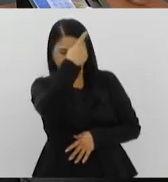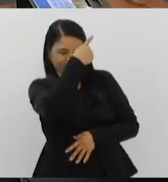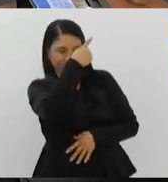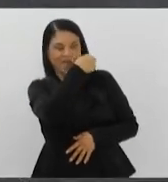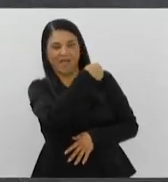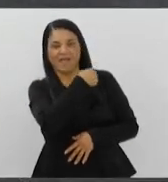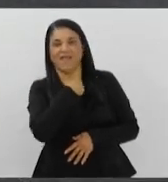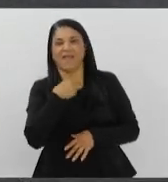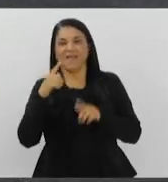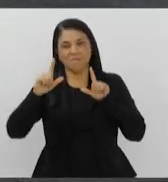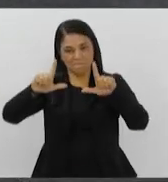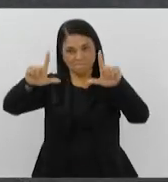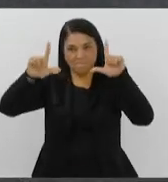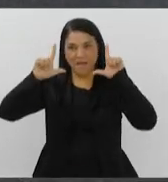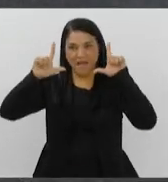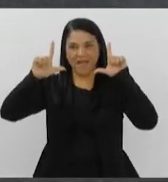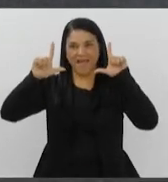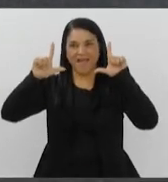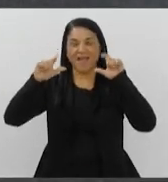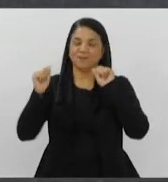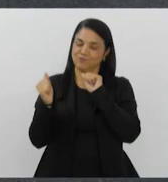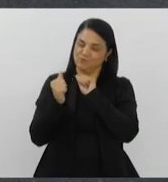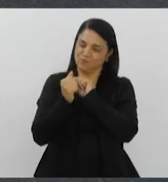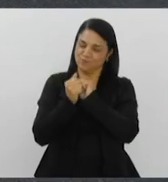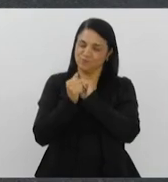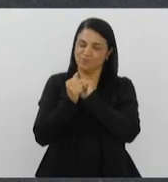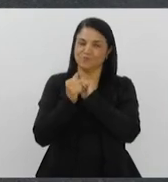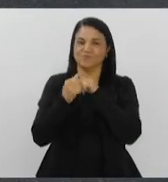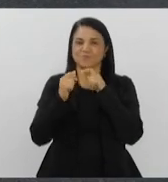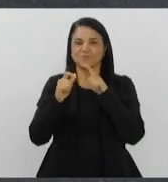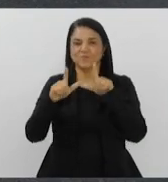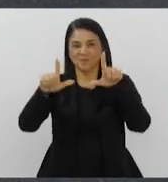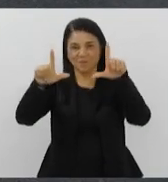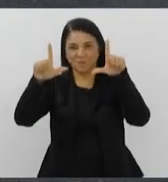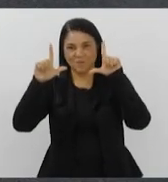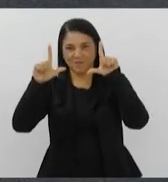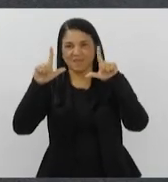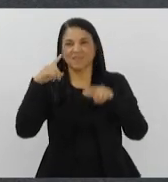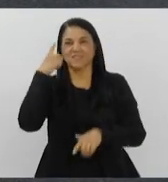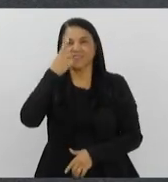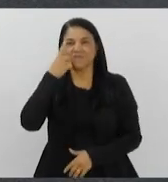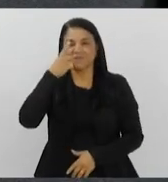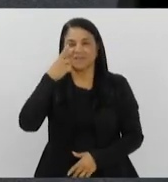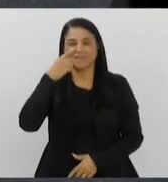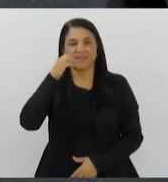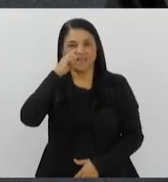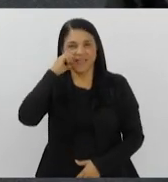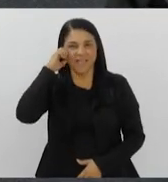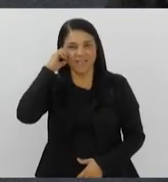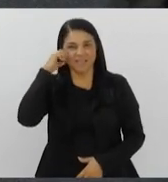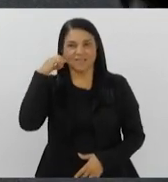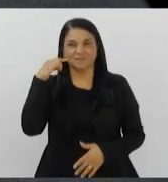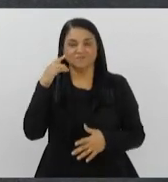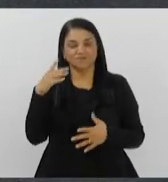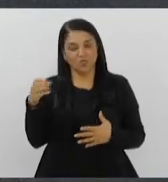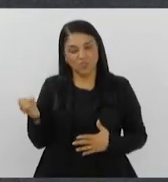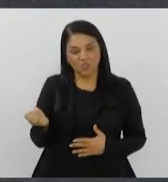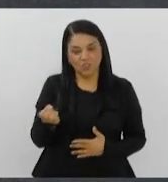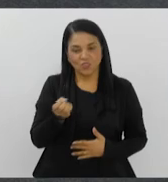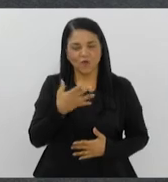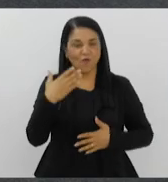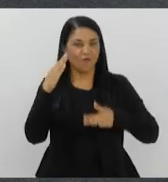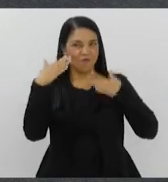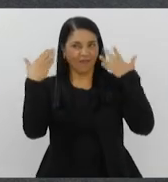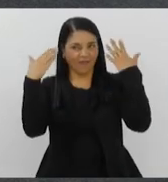eu gosto também de aparecer ao lado deles. Aliás, a deputada Érica, com esse novo visual, ainda mais misteriosa e